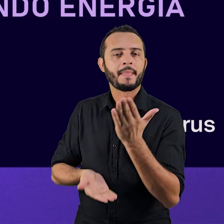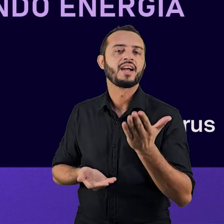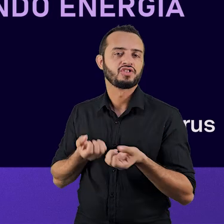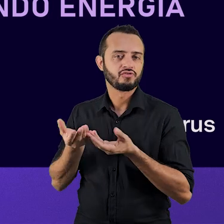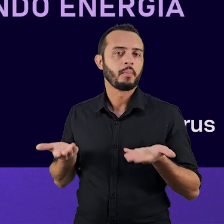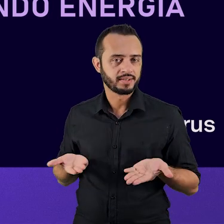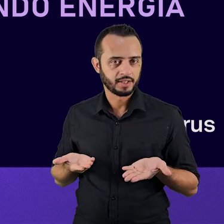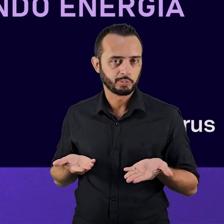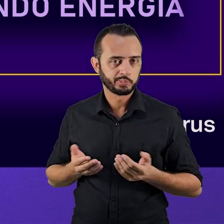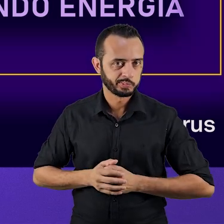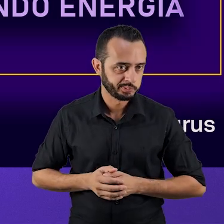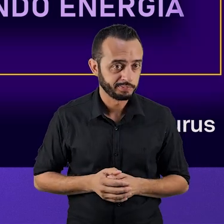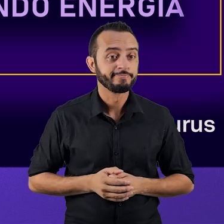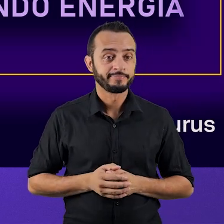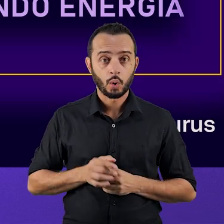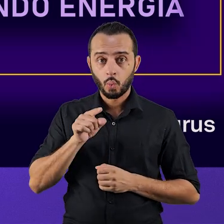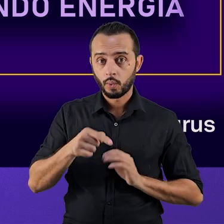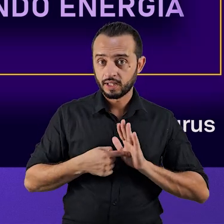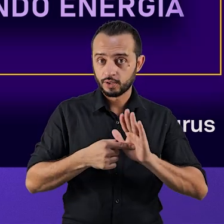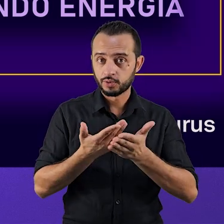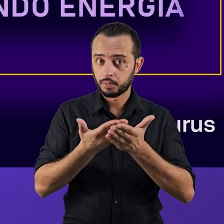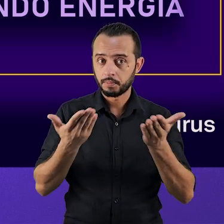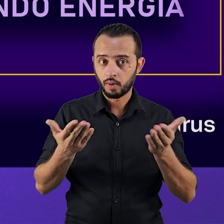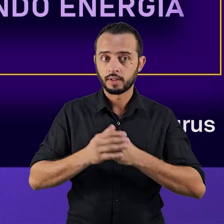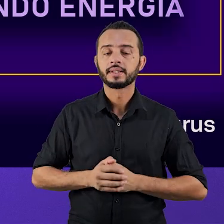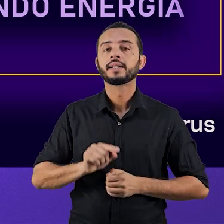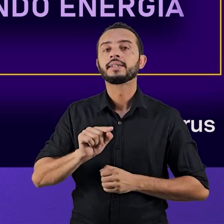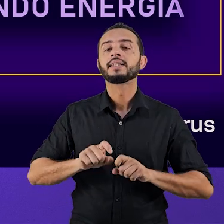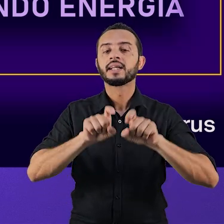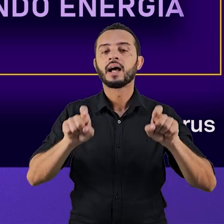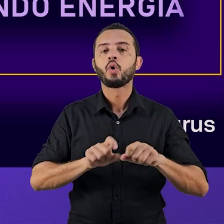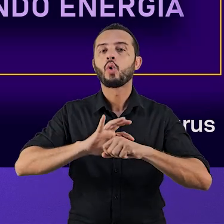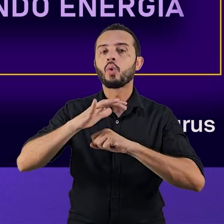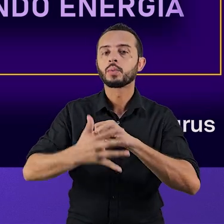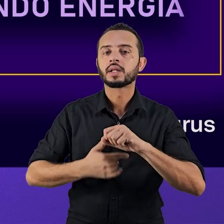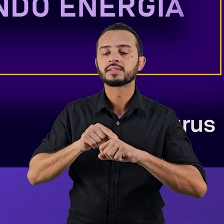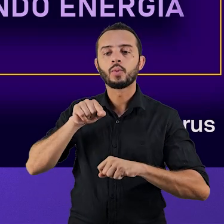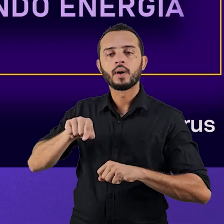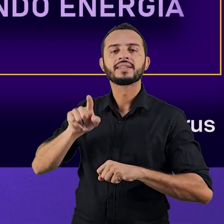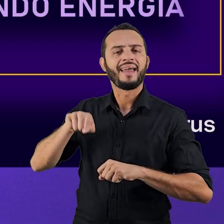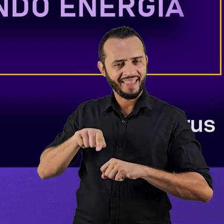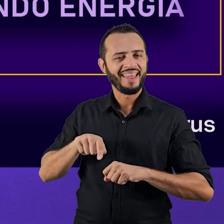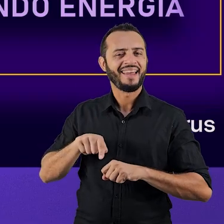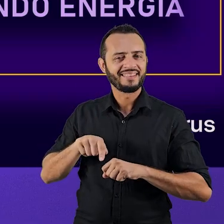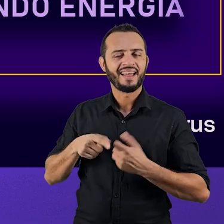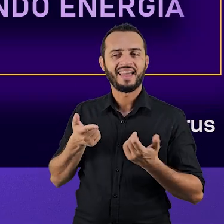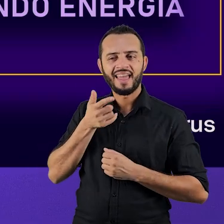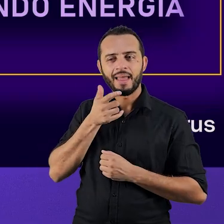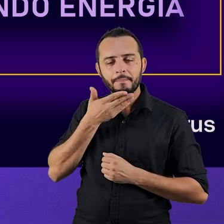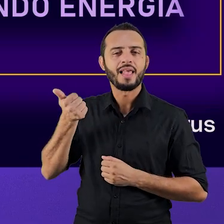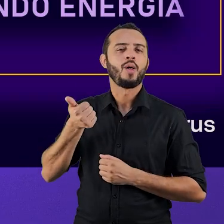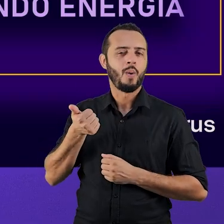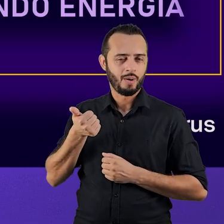porta perde energia. Então isso mostra que a computação quântica ela é energeticamente